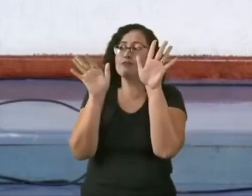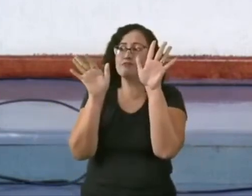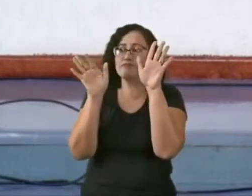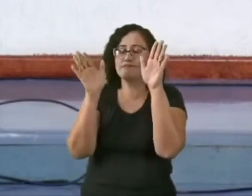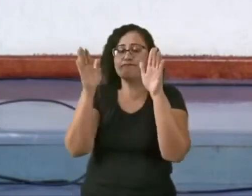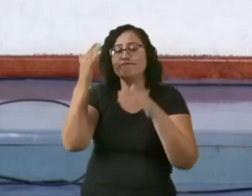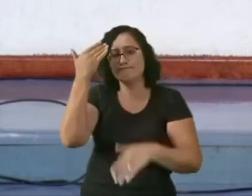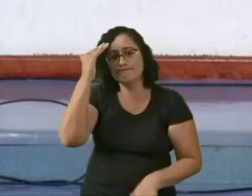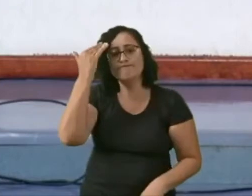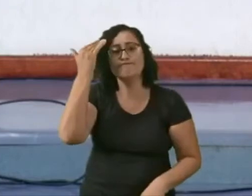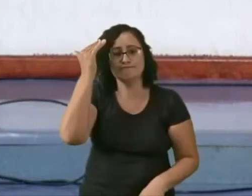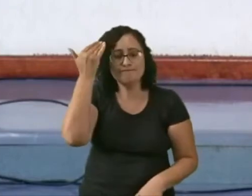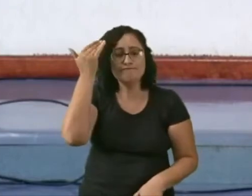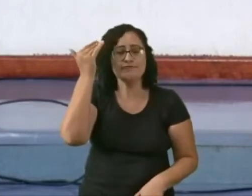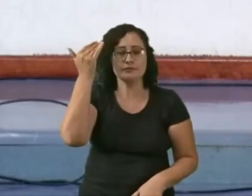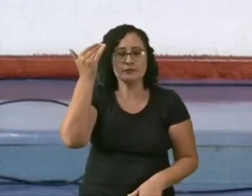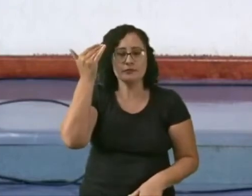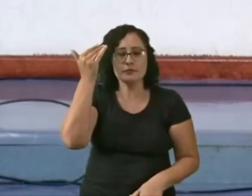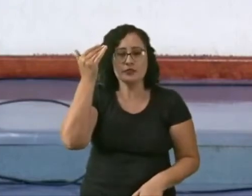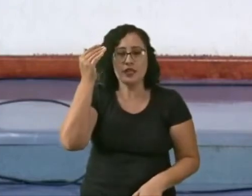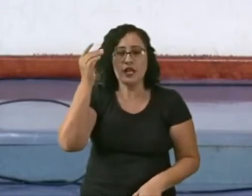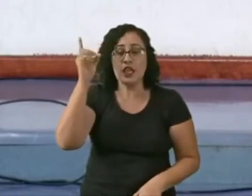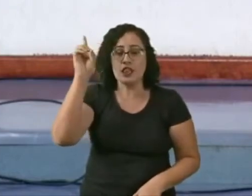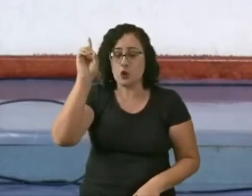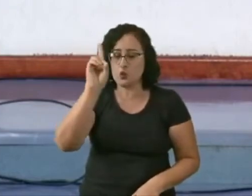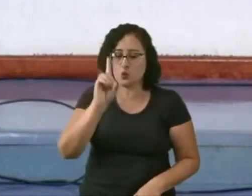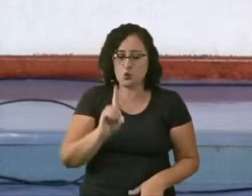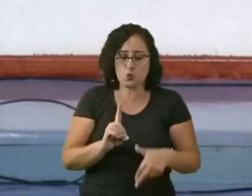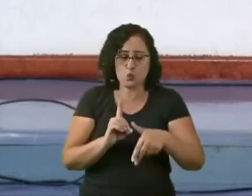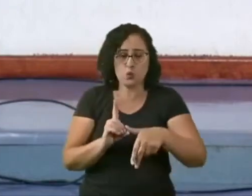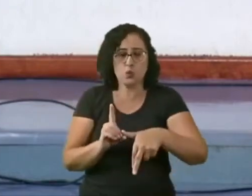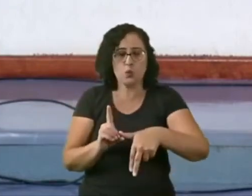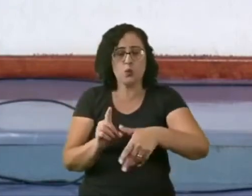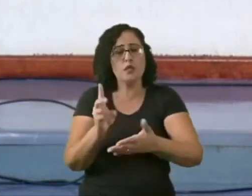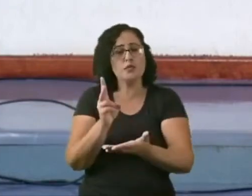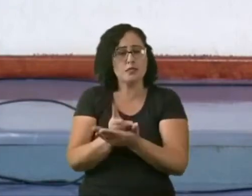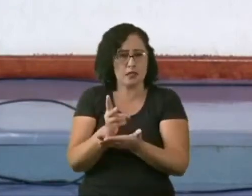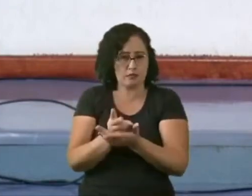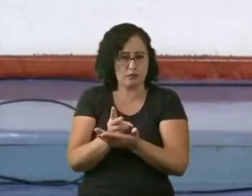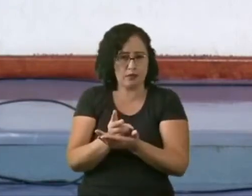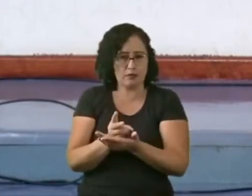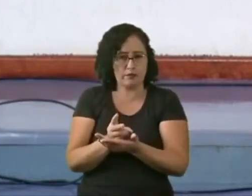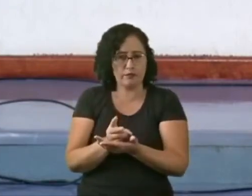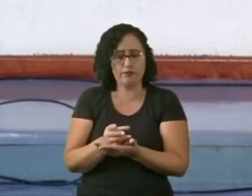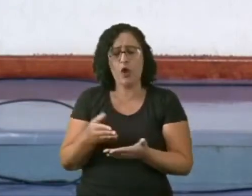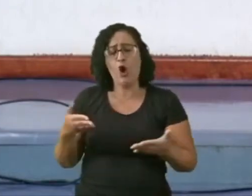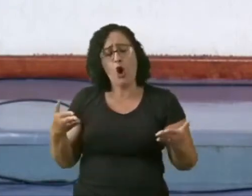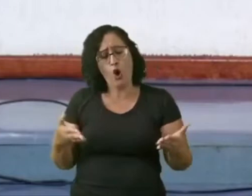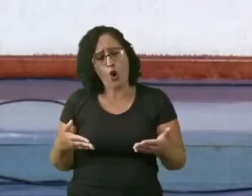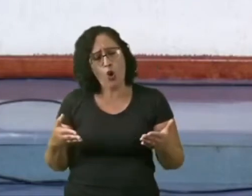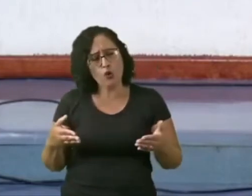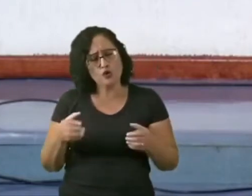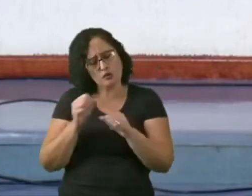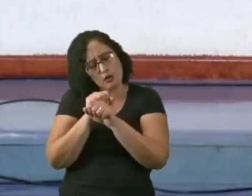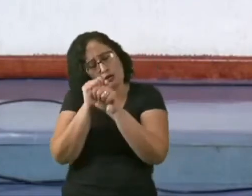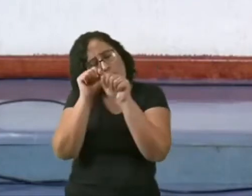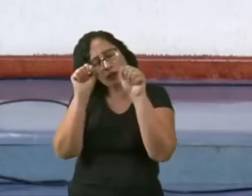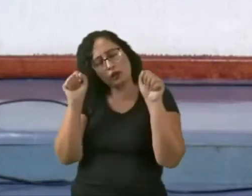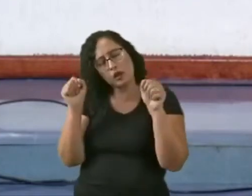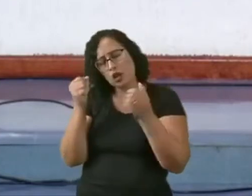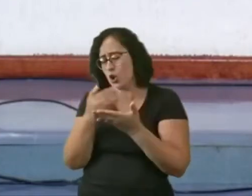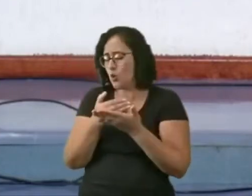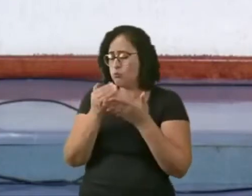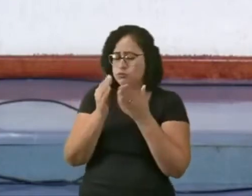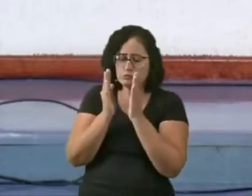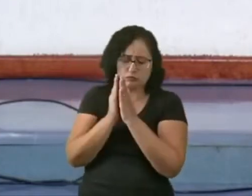para a cidade de Osasco, orando pela cidade de Osasco, e eu falando para Deus, eu falei assim: eu não sei o que vai ser de mim daqui a